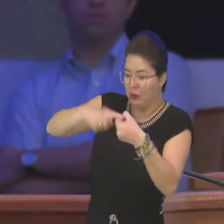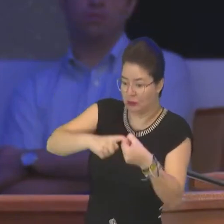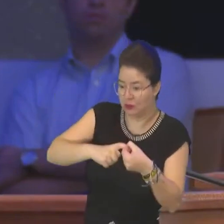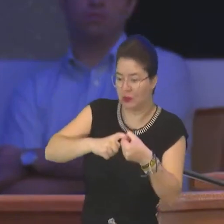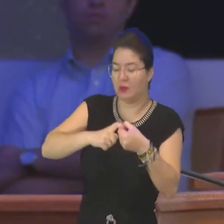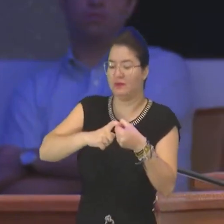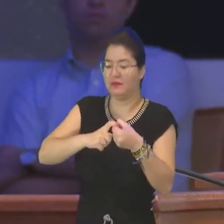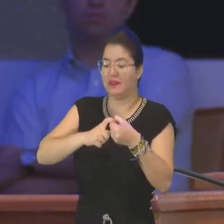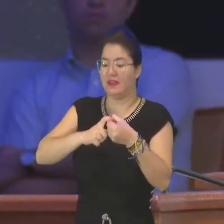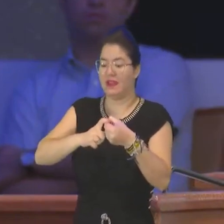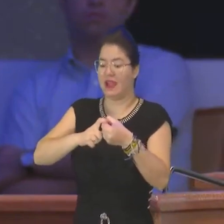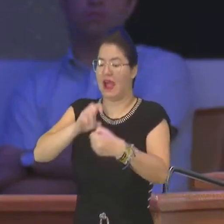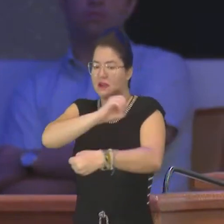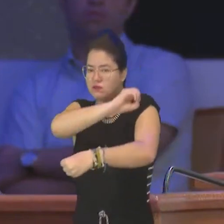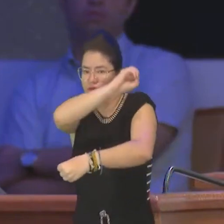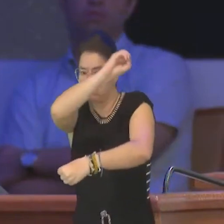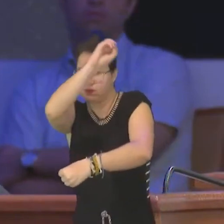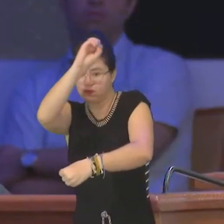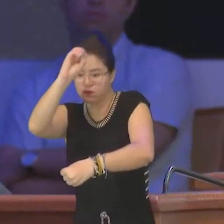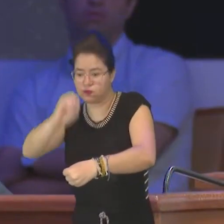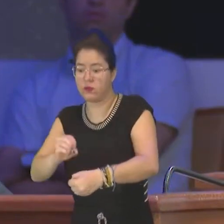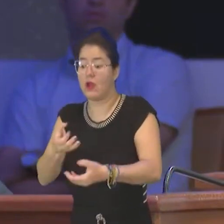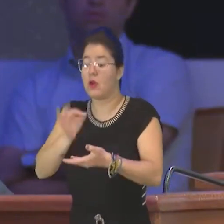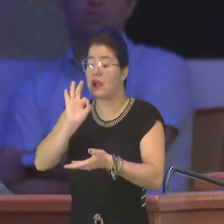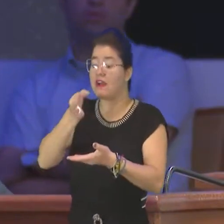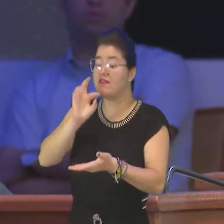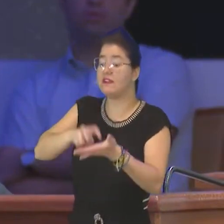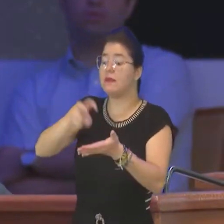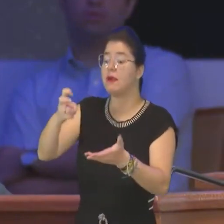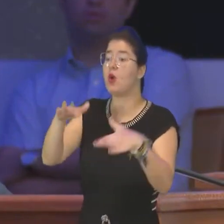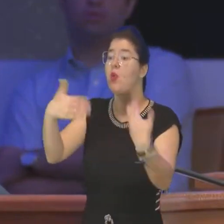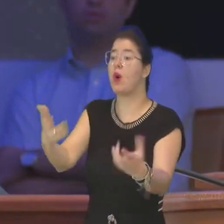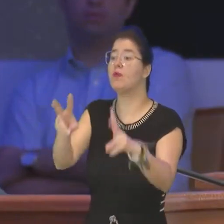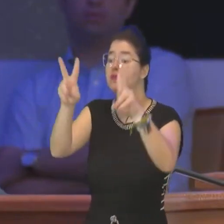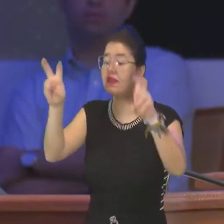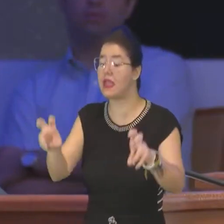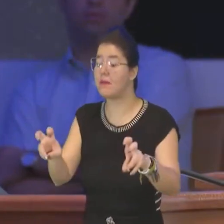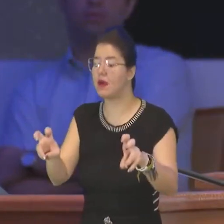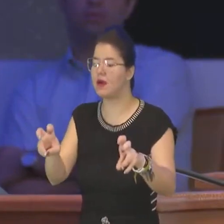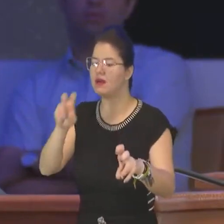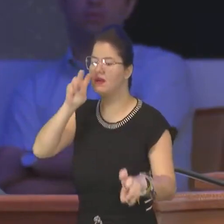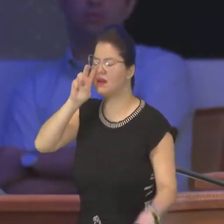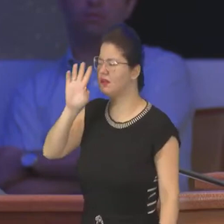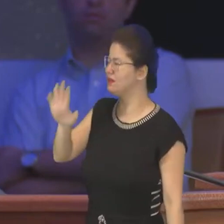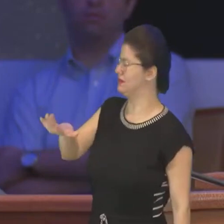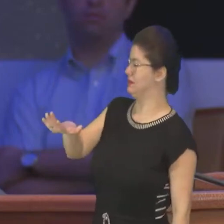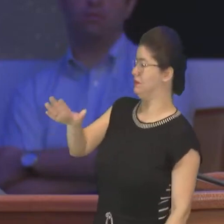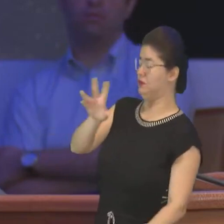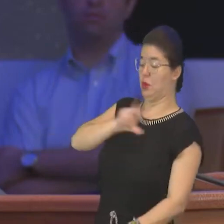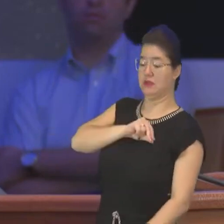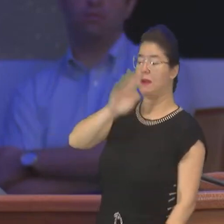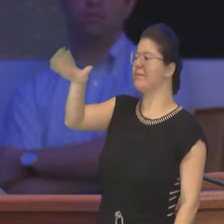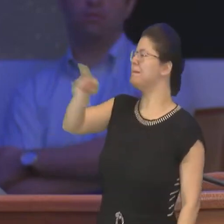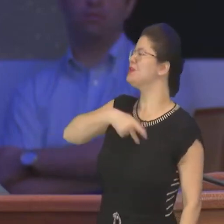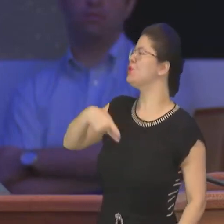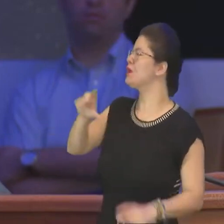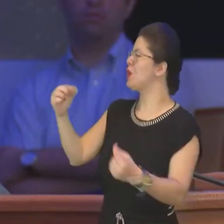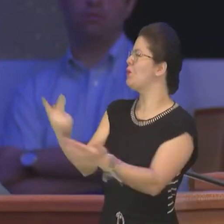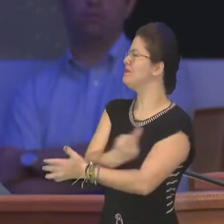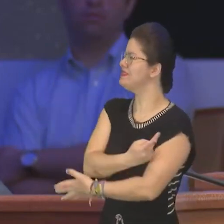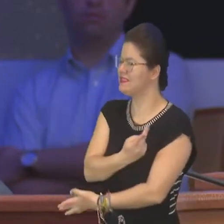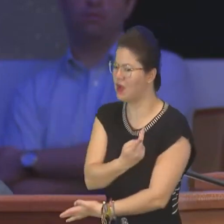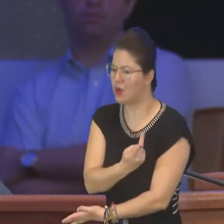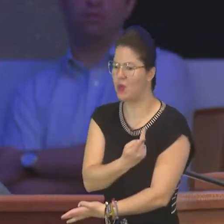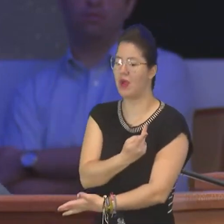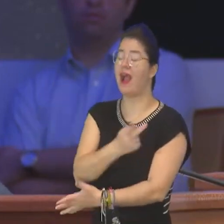chega de manhã, no café da manhã, qual que era o assunto? Pastor, o que foi aquilo? Nós entendemos